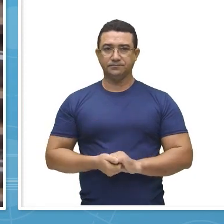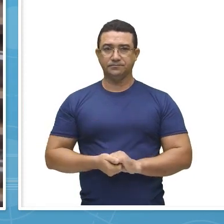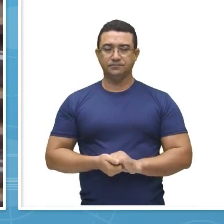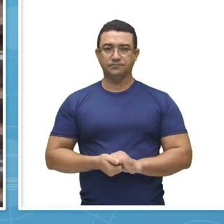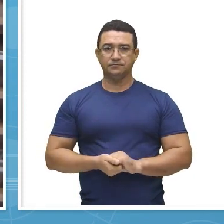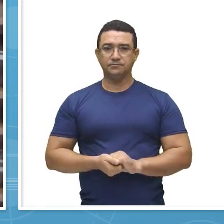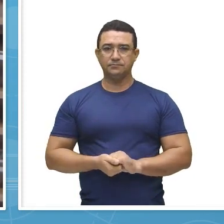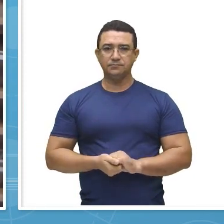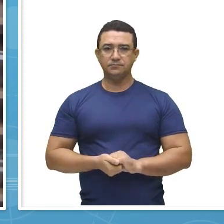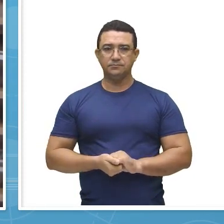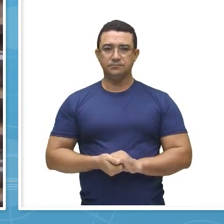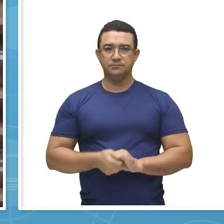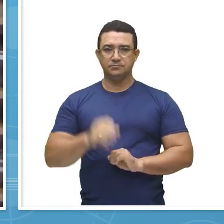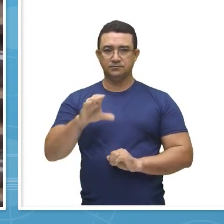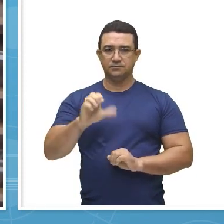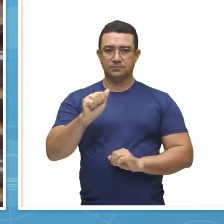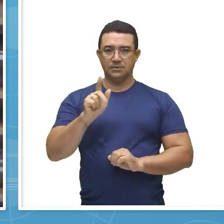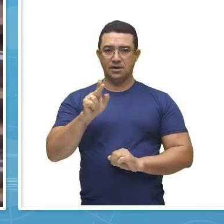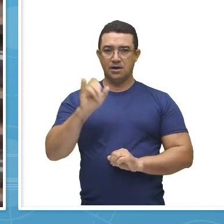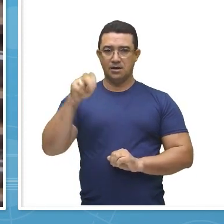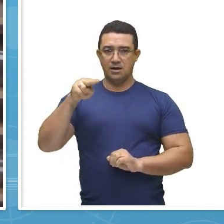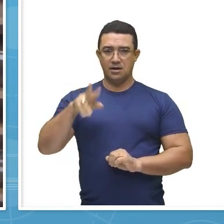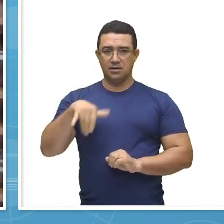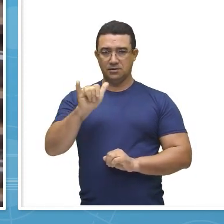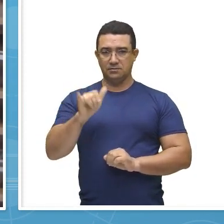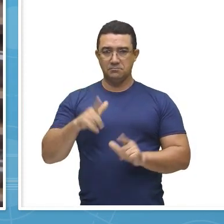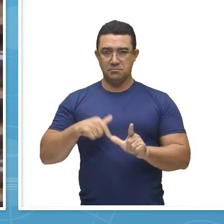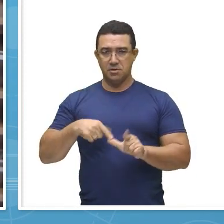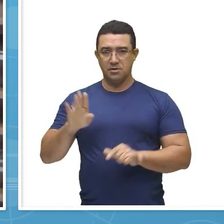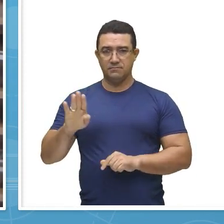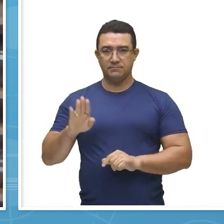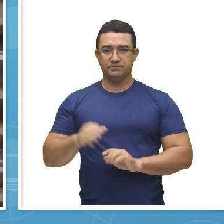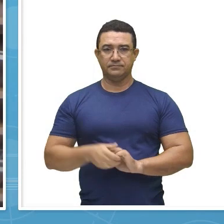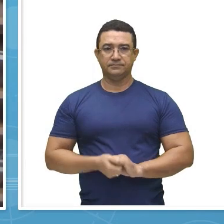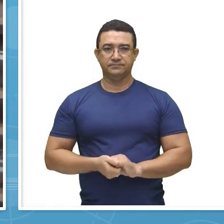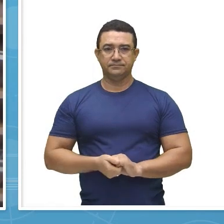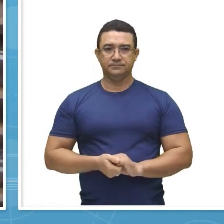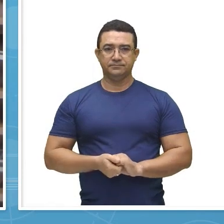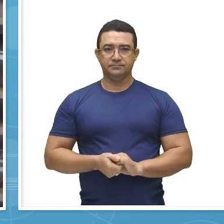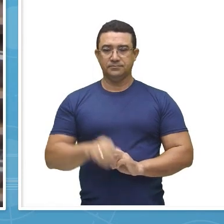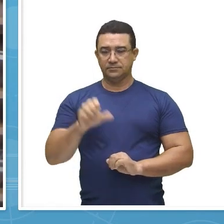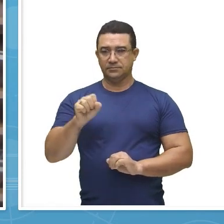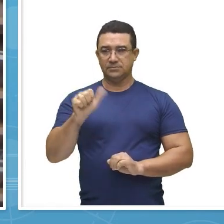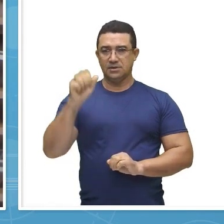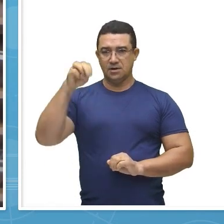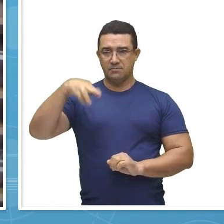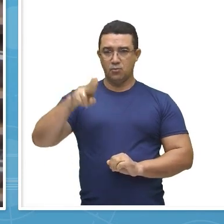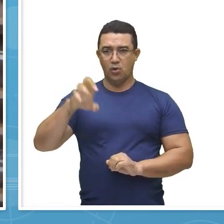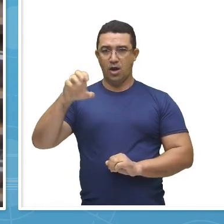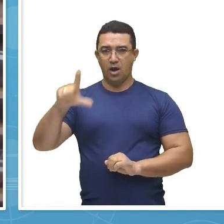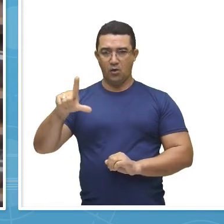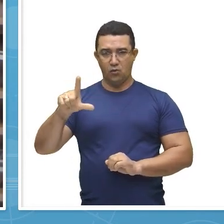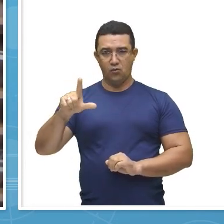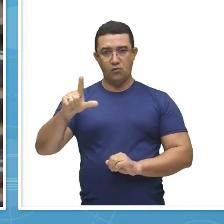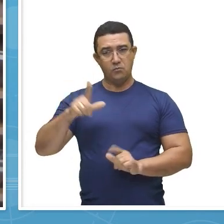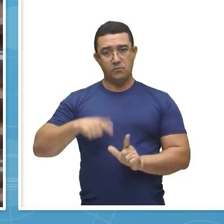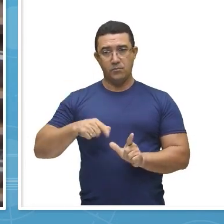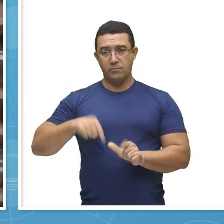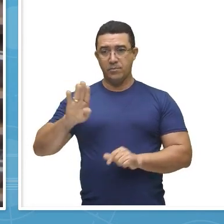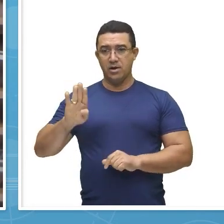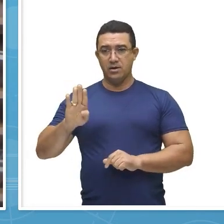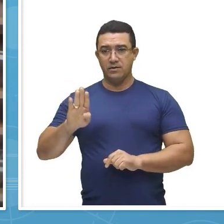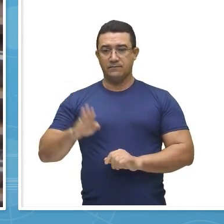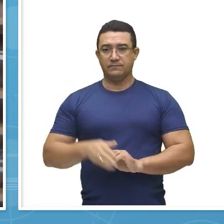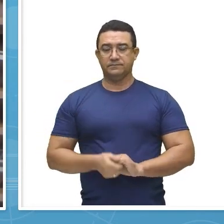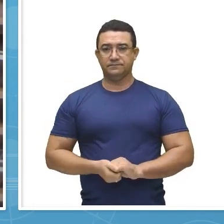mais? A Karine, letra B. Temos mais alguém aí com a letra B? O Samuel Vinícius, da Escola Padre Luiz